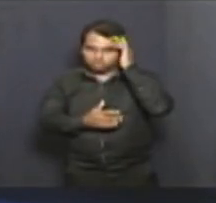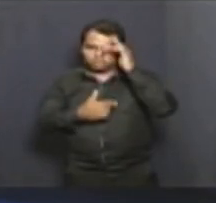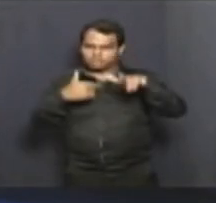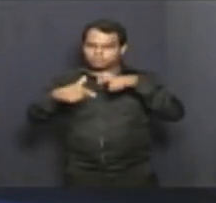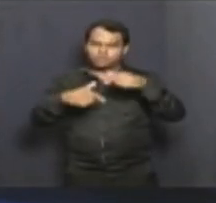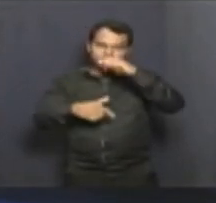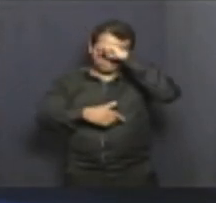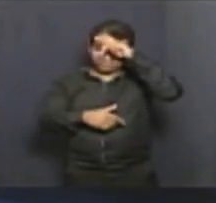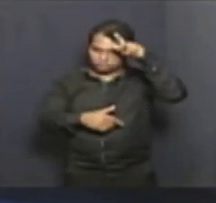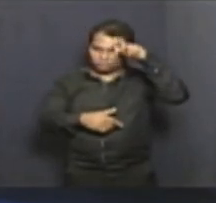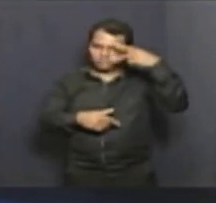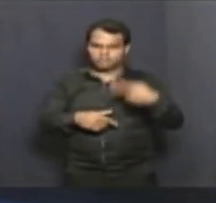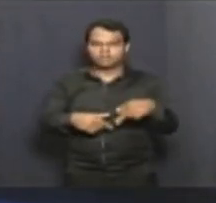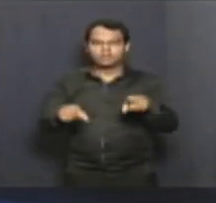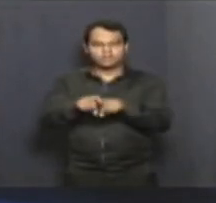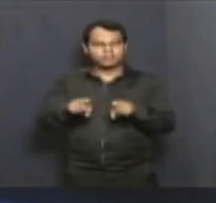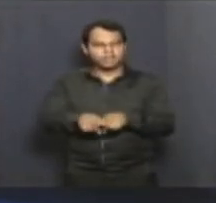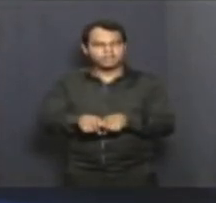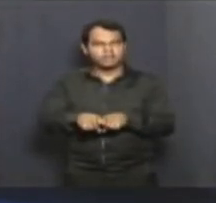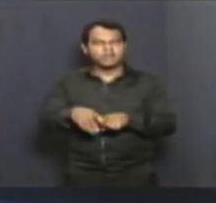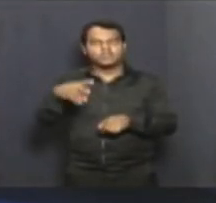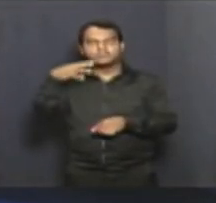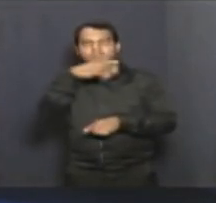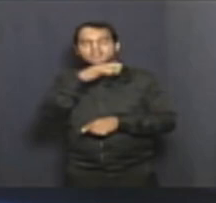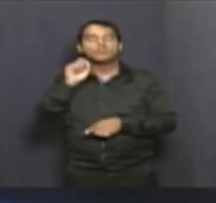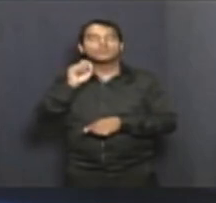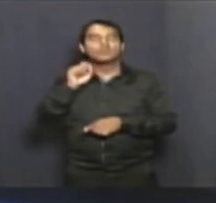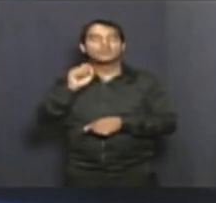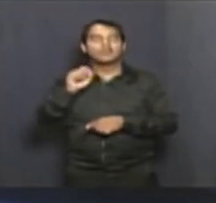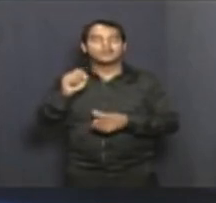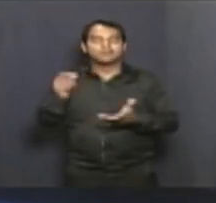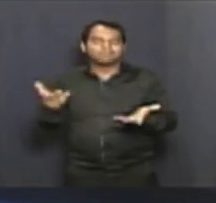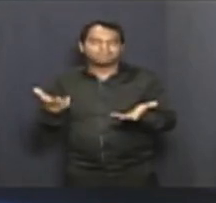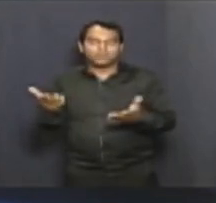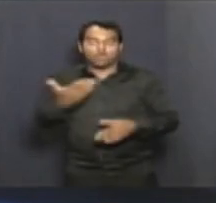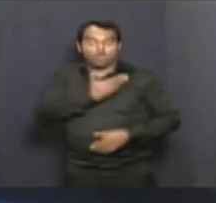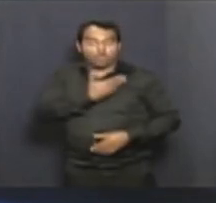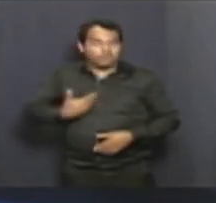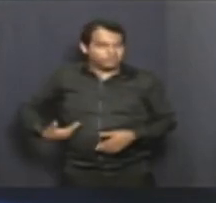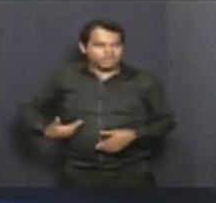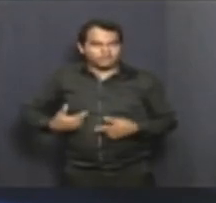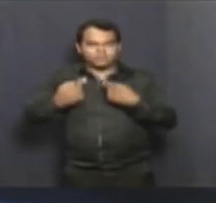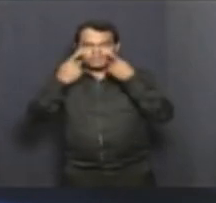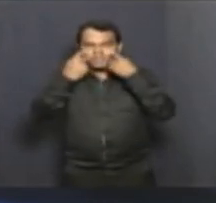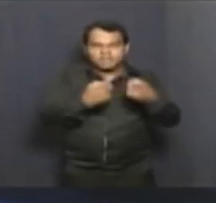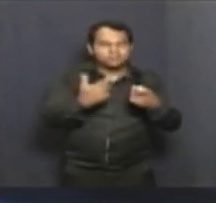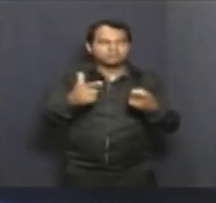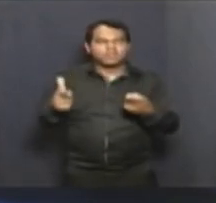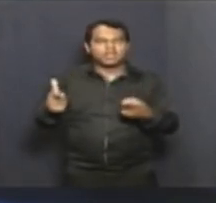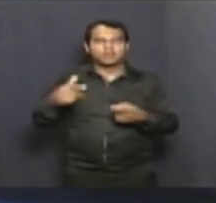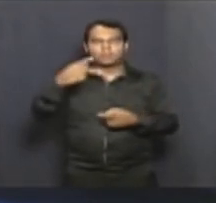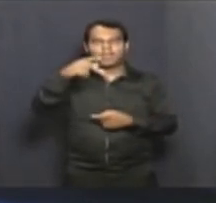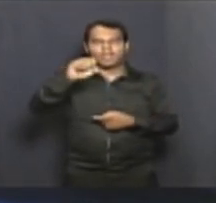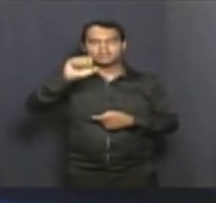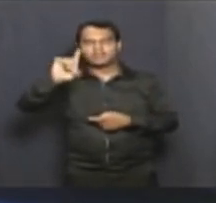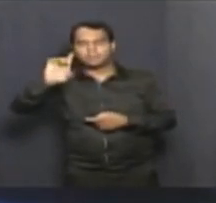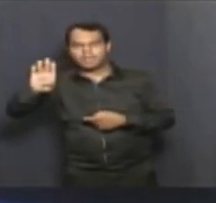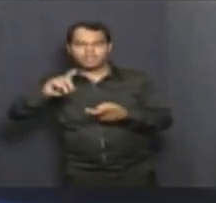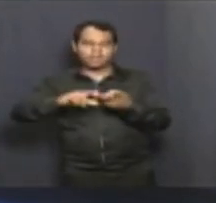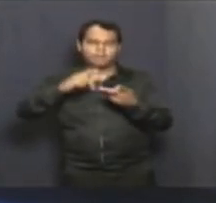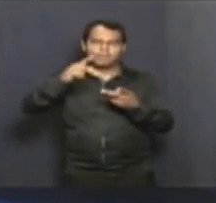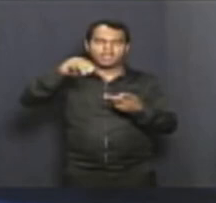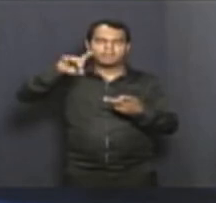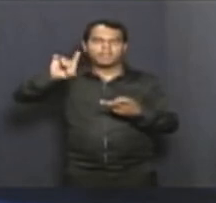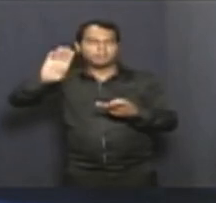nós percebemos na realidade é pouco interesse por parte de governantes do psdb do pmdb que insistem